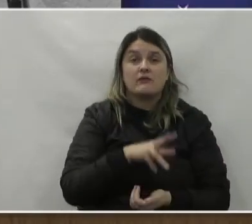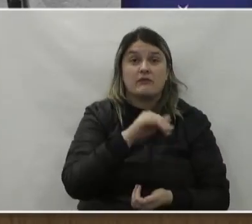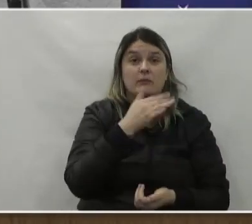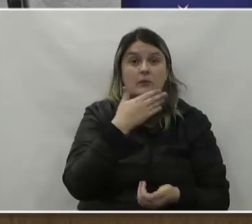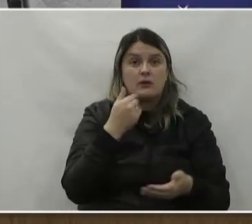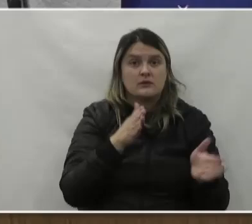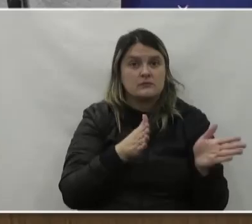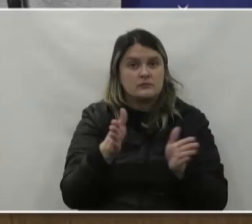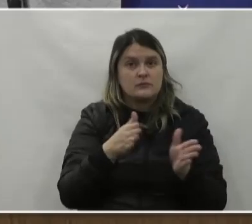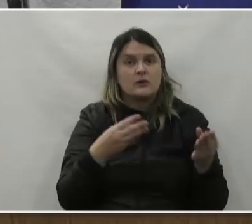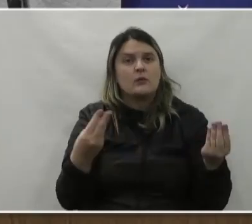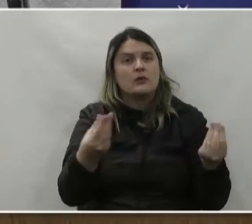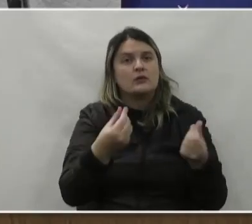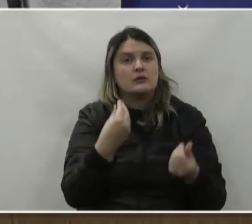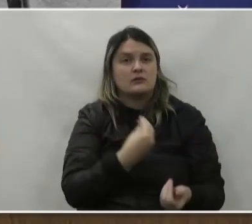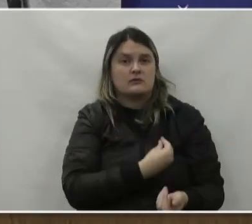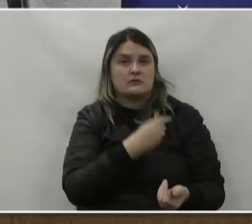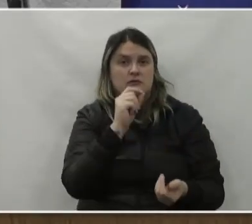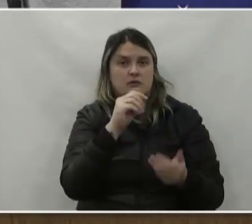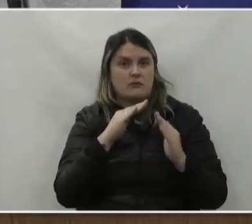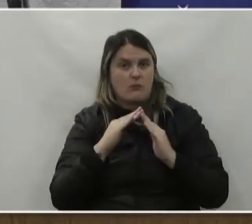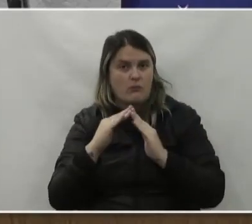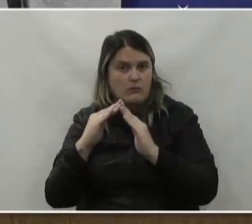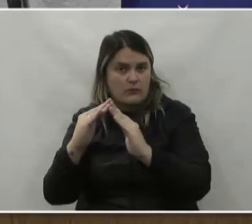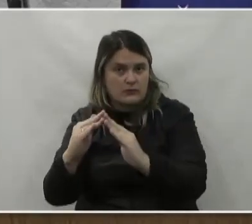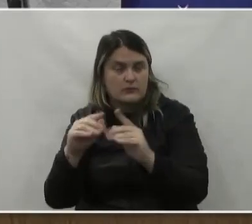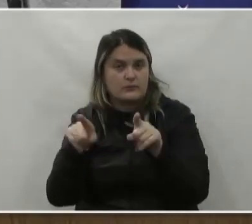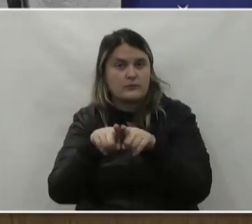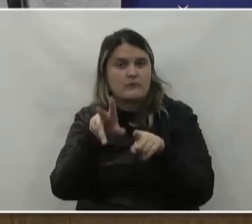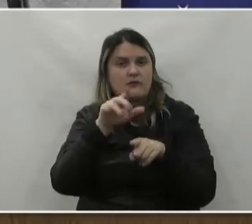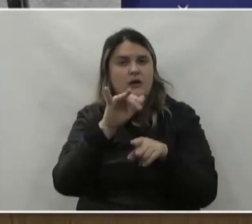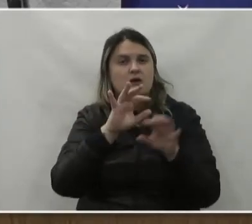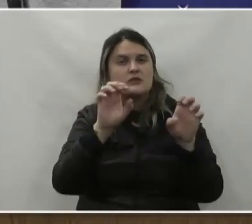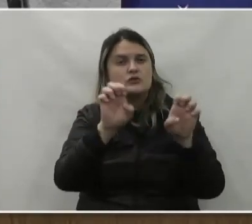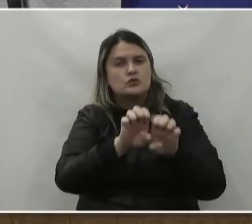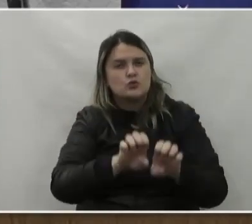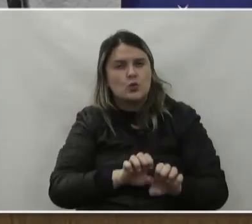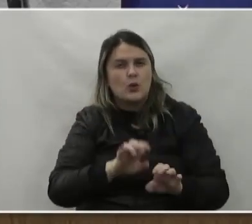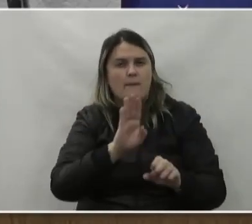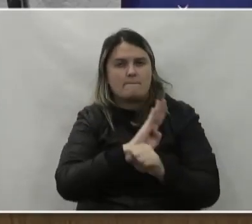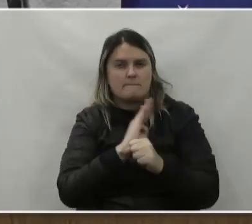acessibilidade e qualidade de vida aos moradores, além de melhorar a infraestrutura do bairro.